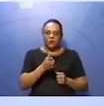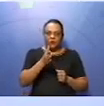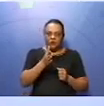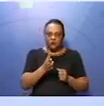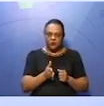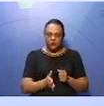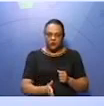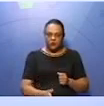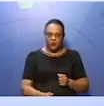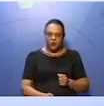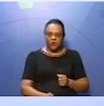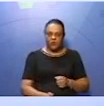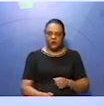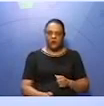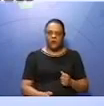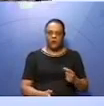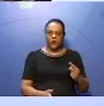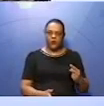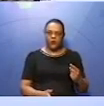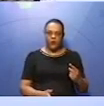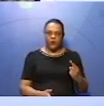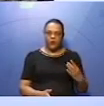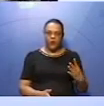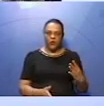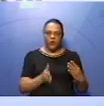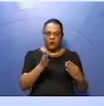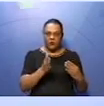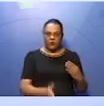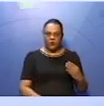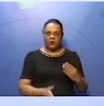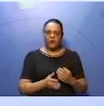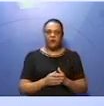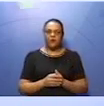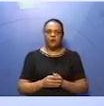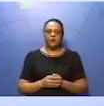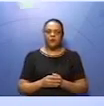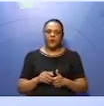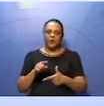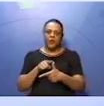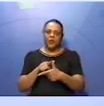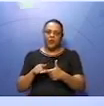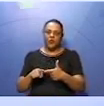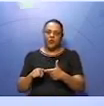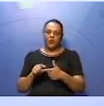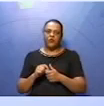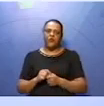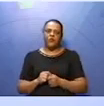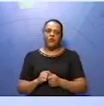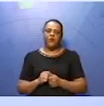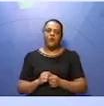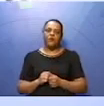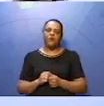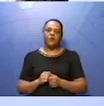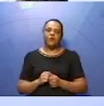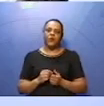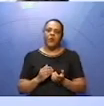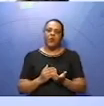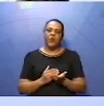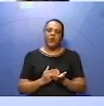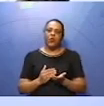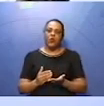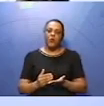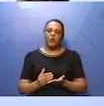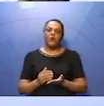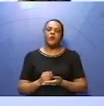no caso 144, passo um traço e vou dividir esse 144 por números